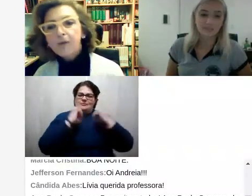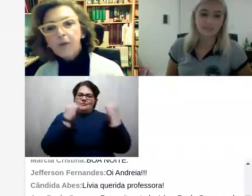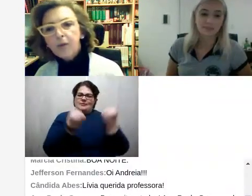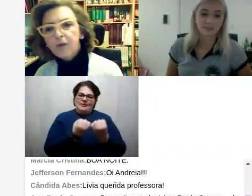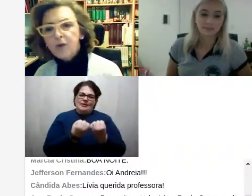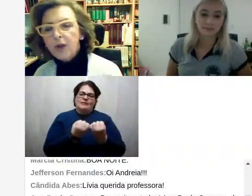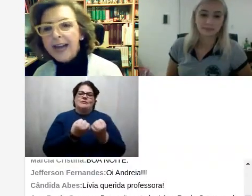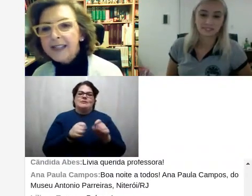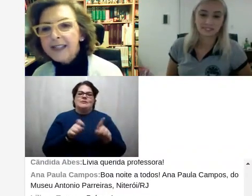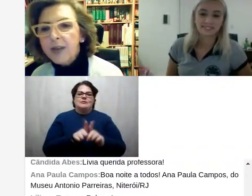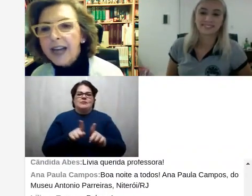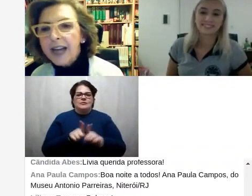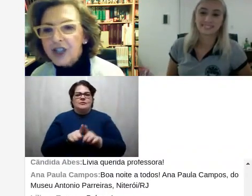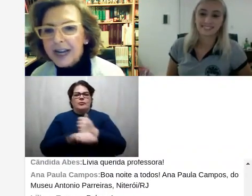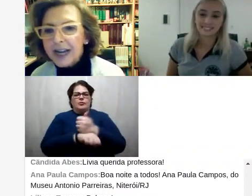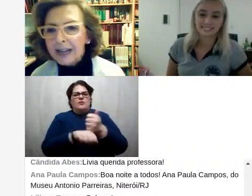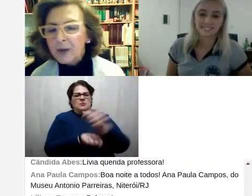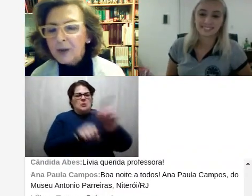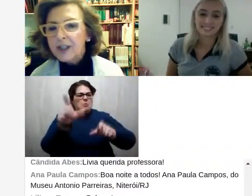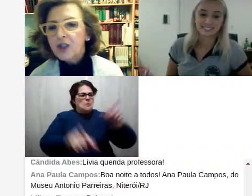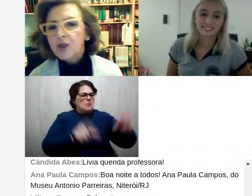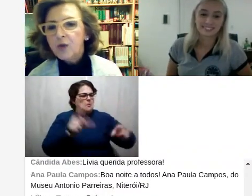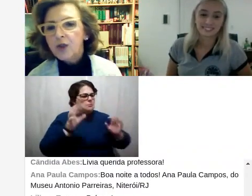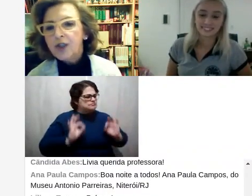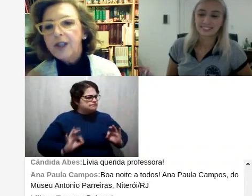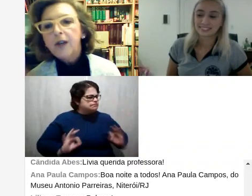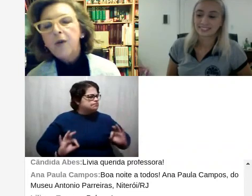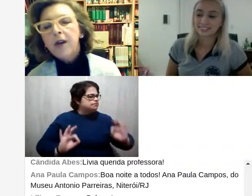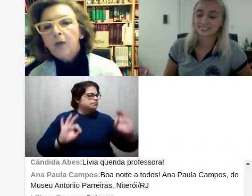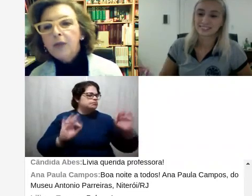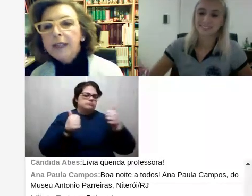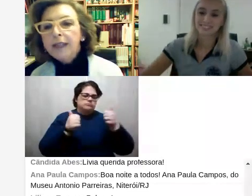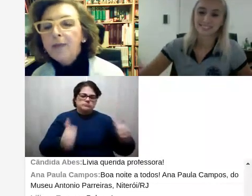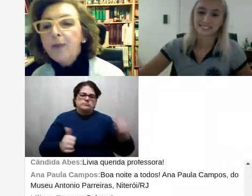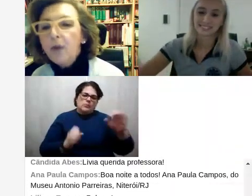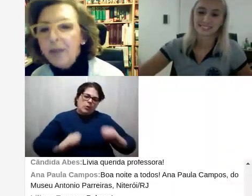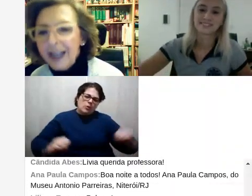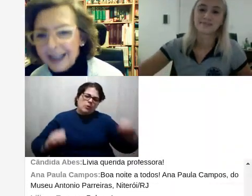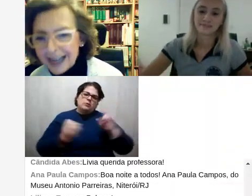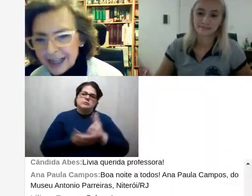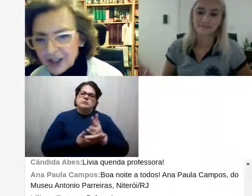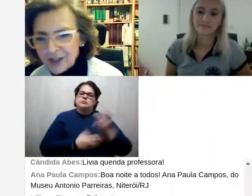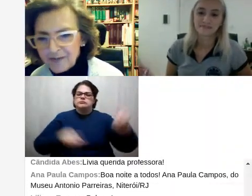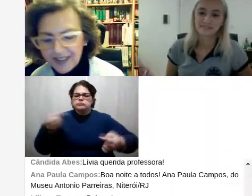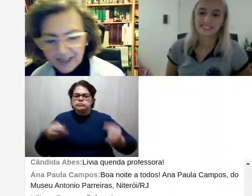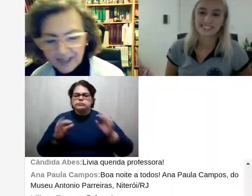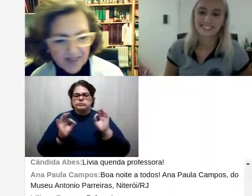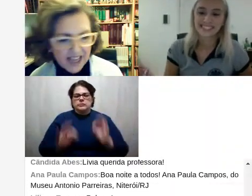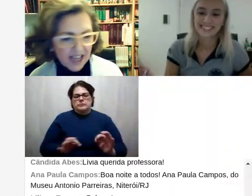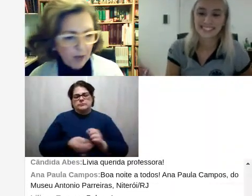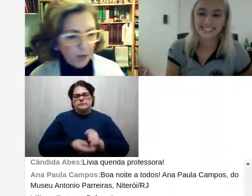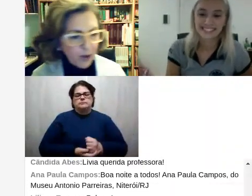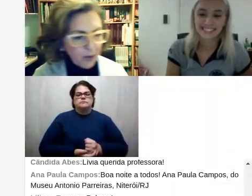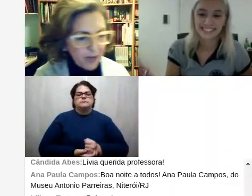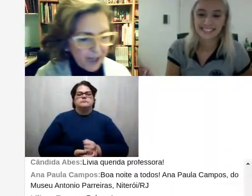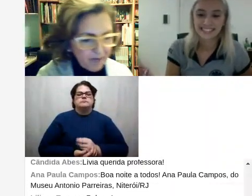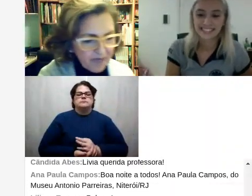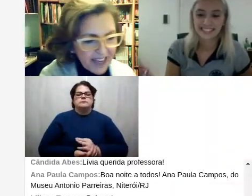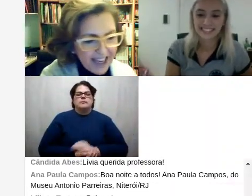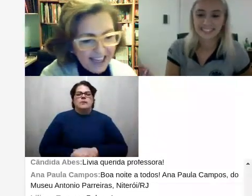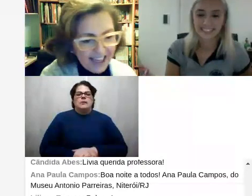por profissionais tão engajados que discutiram com tanta propriedade, né? Muito